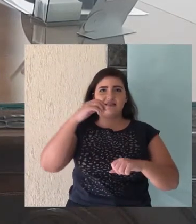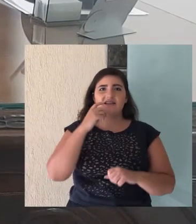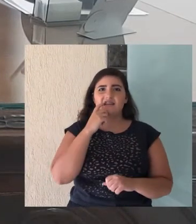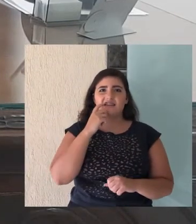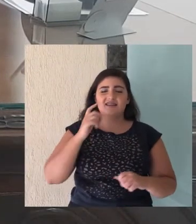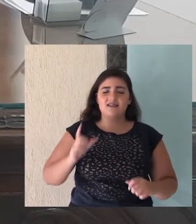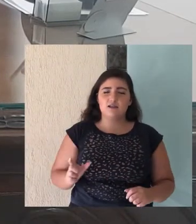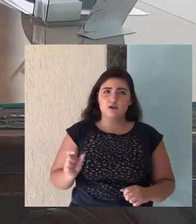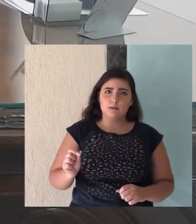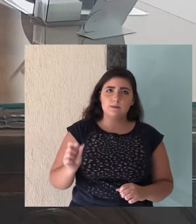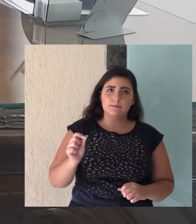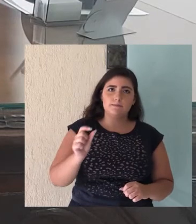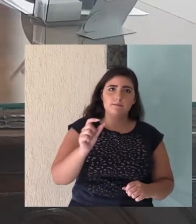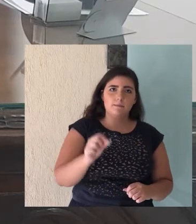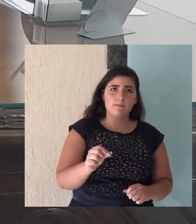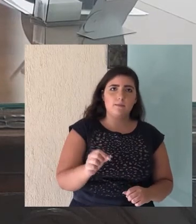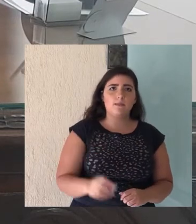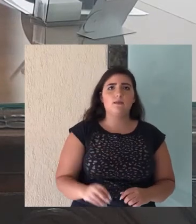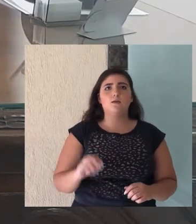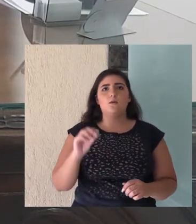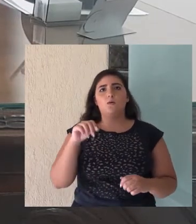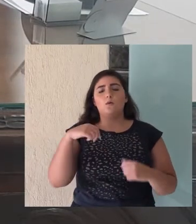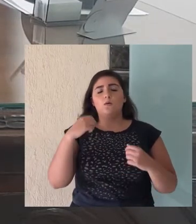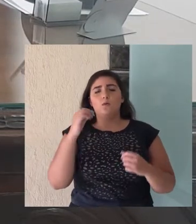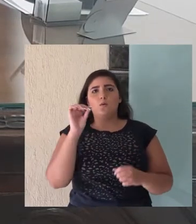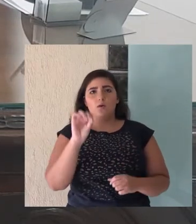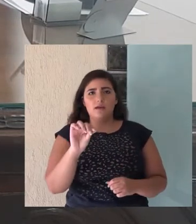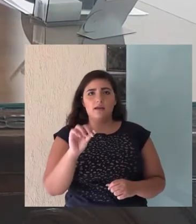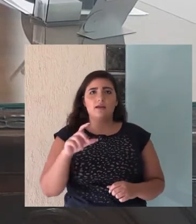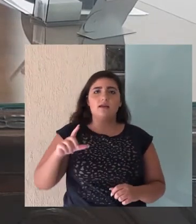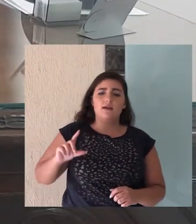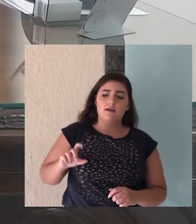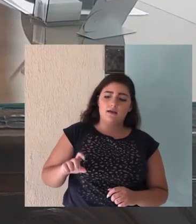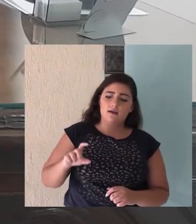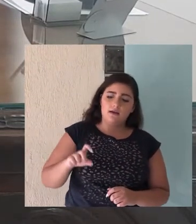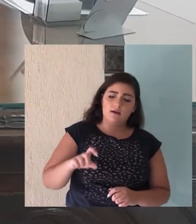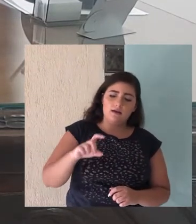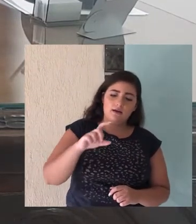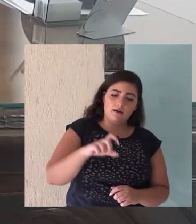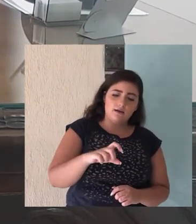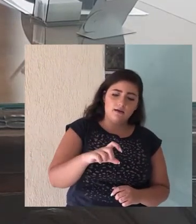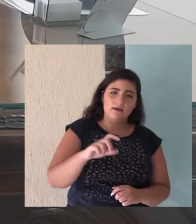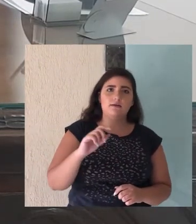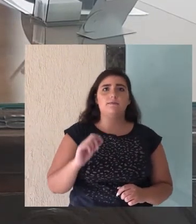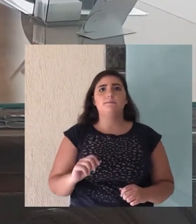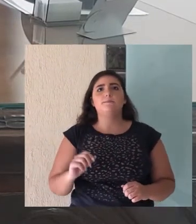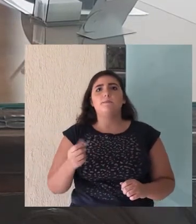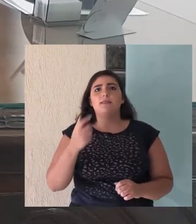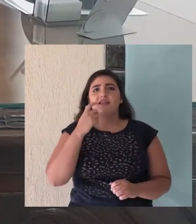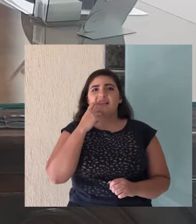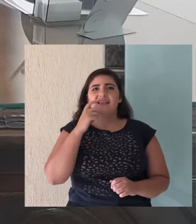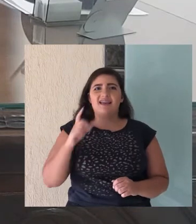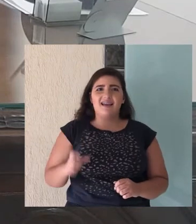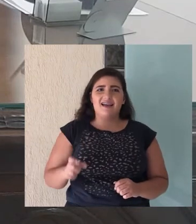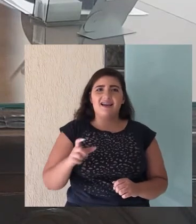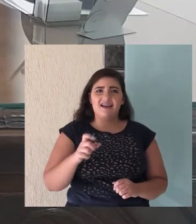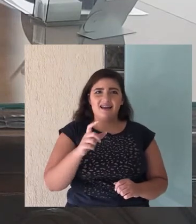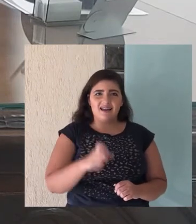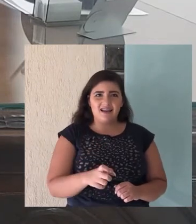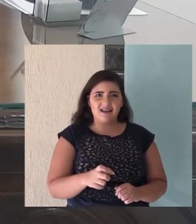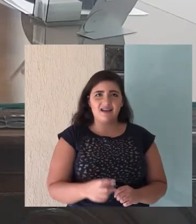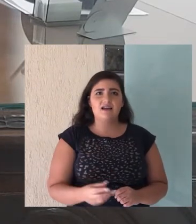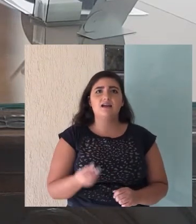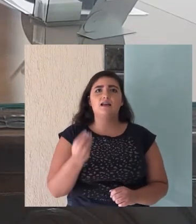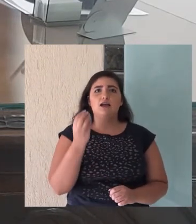periodontal, tá? O que seria a cárie? Então, na cavidade bucal, as bactérias que